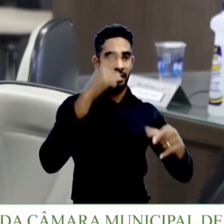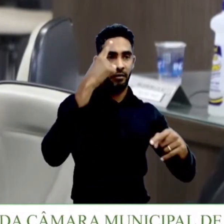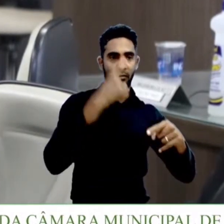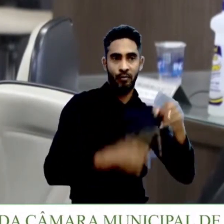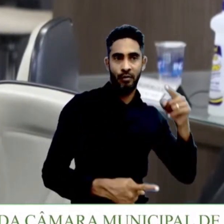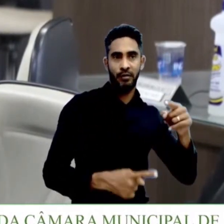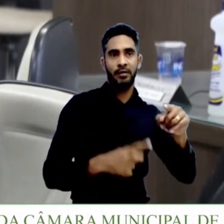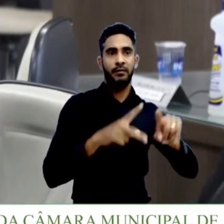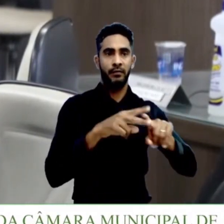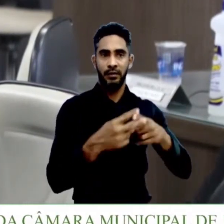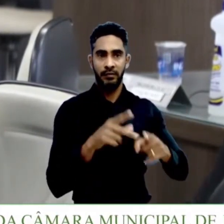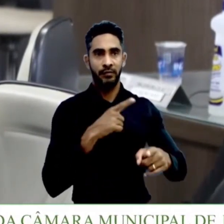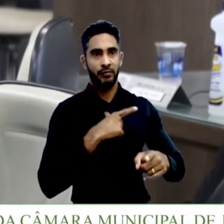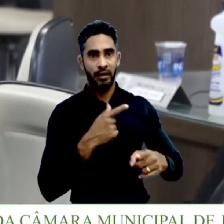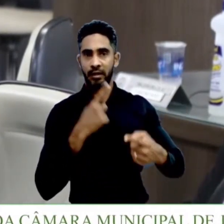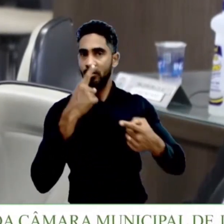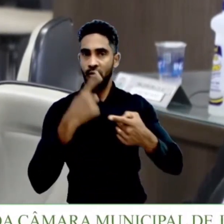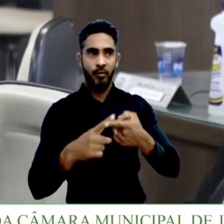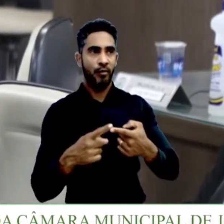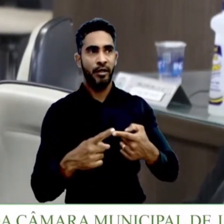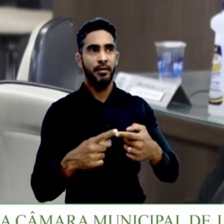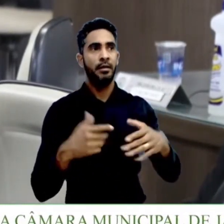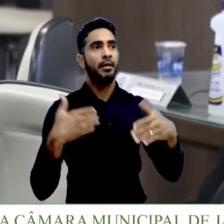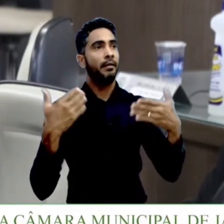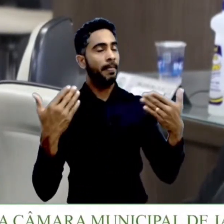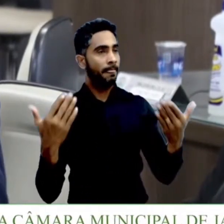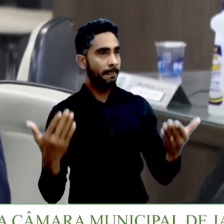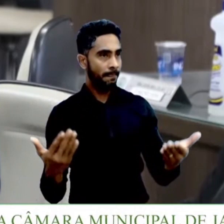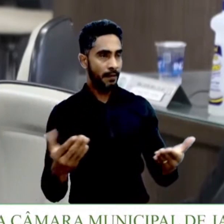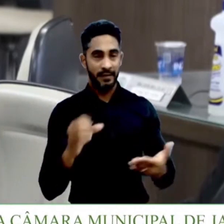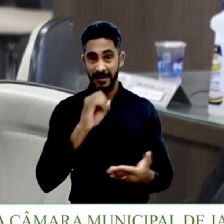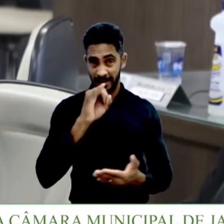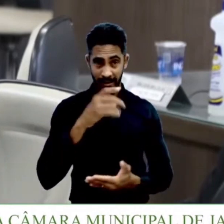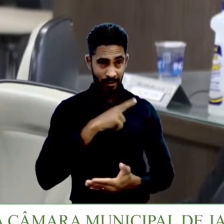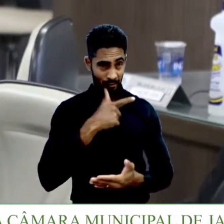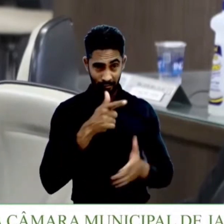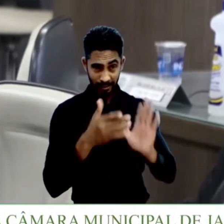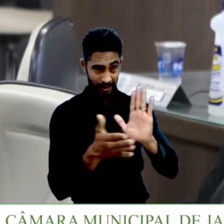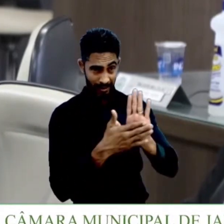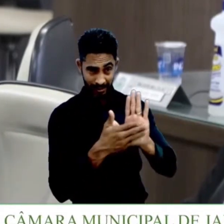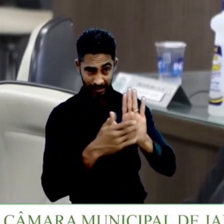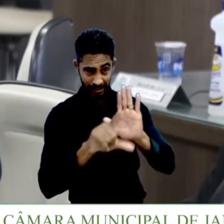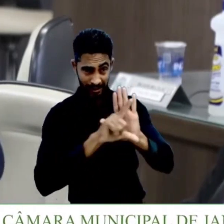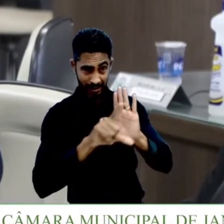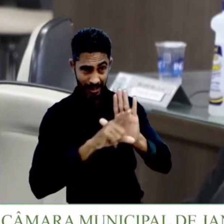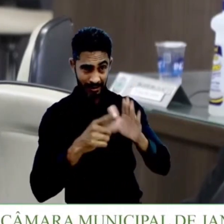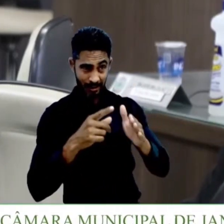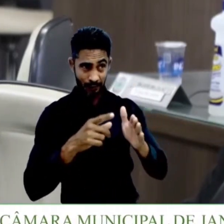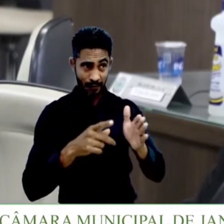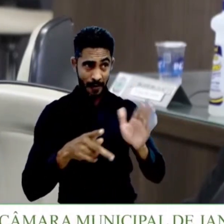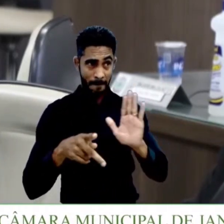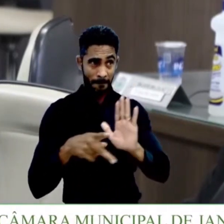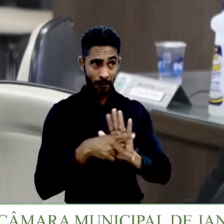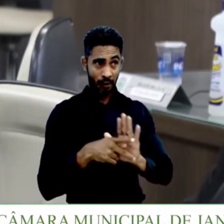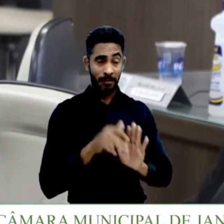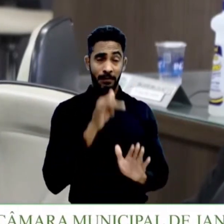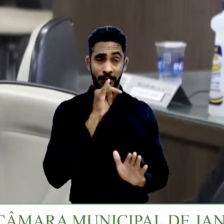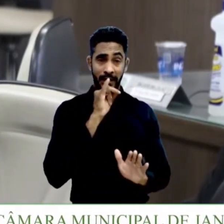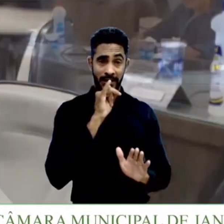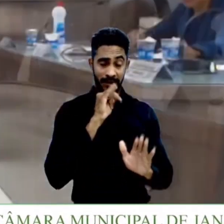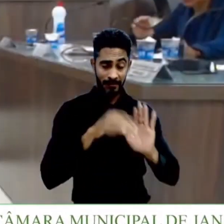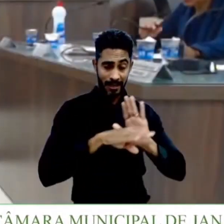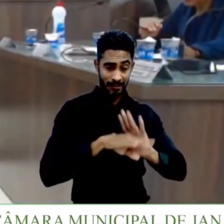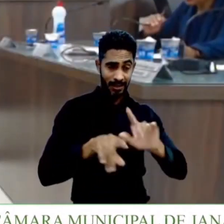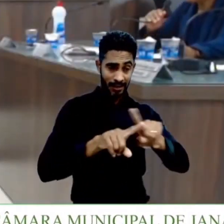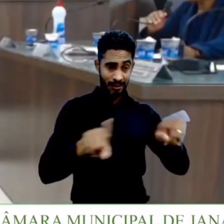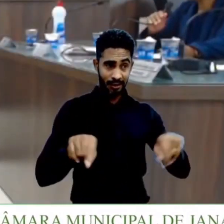não regulamenta, ela não proíbe. Ou seja, se não tem na legislação própria, o caso, vou dar um exemplo das auxiliares